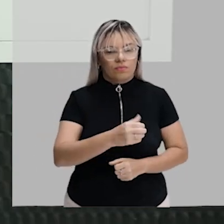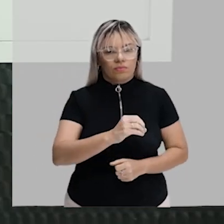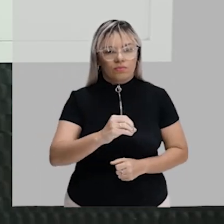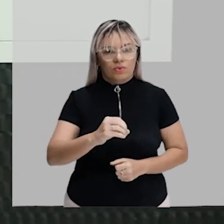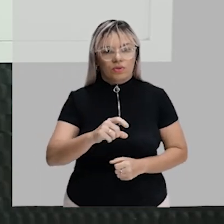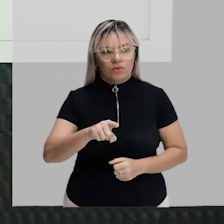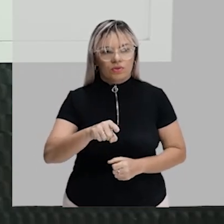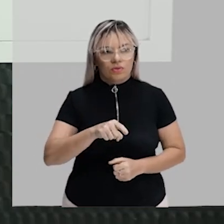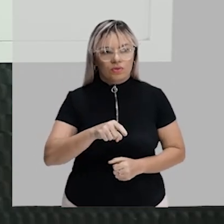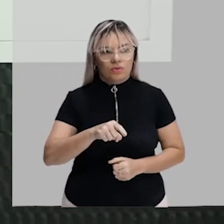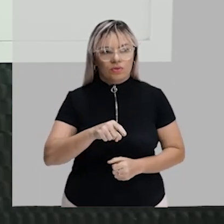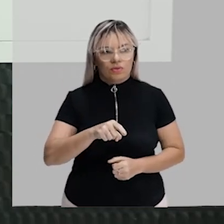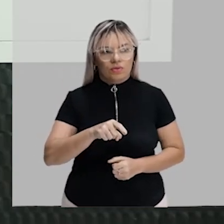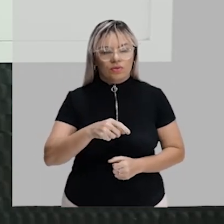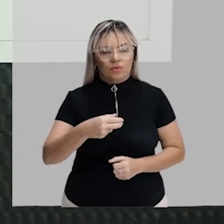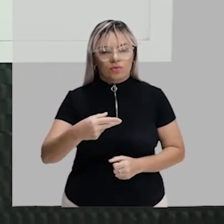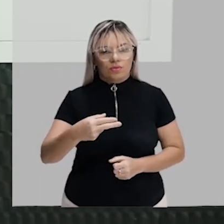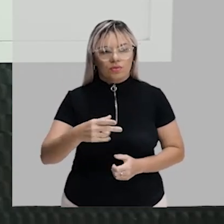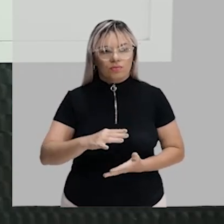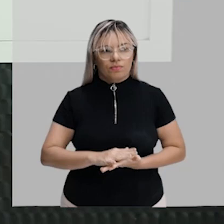igual